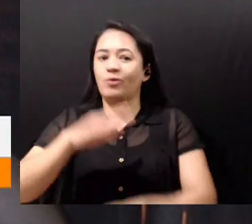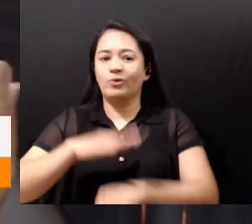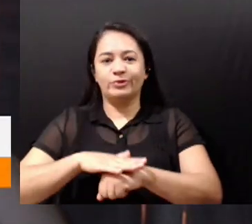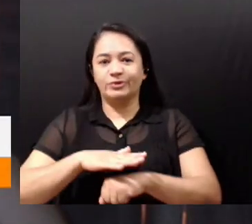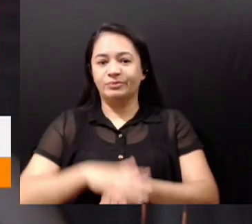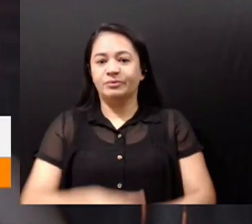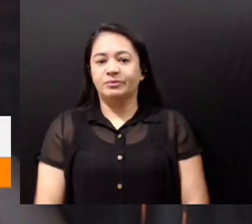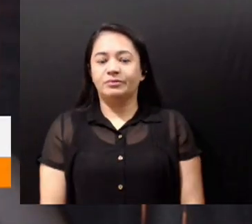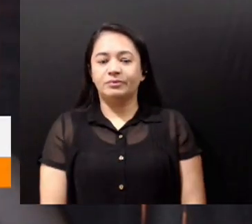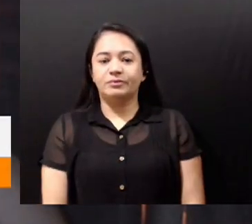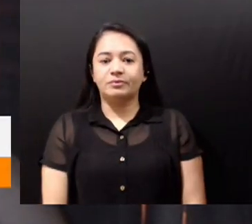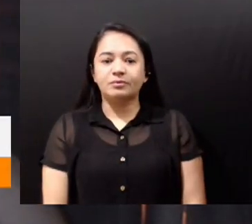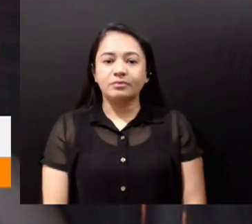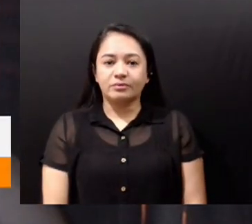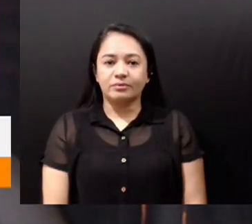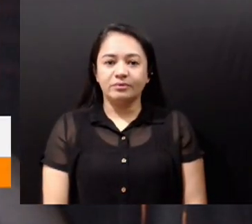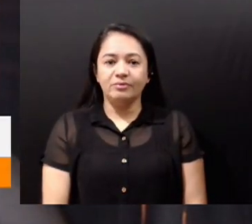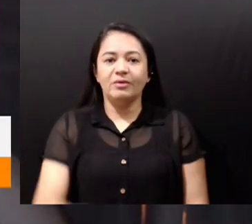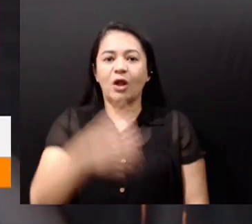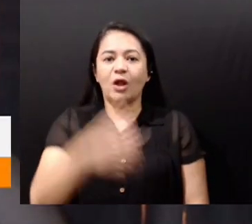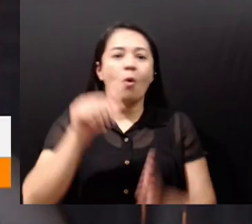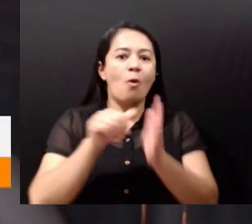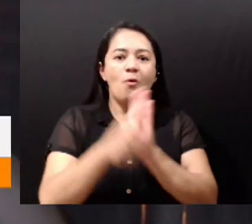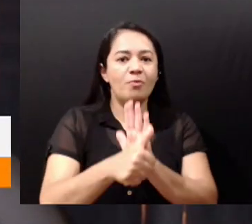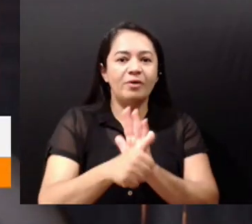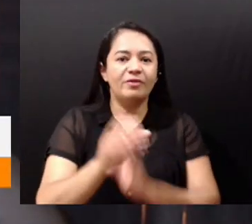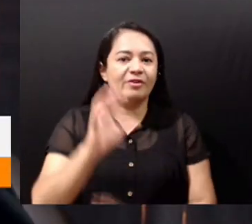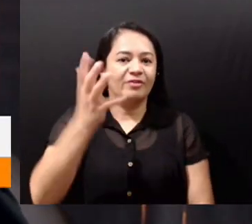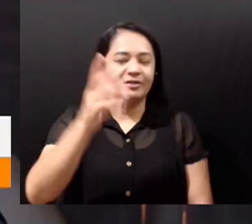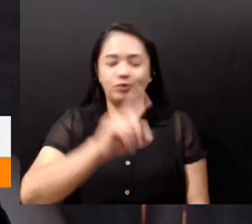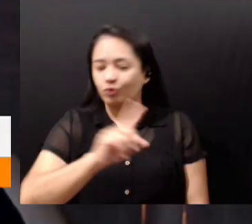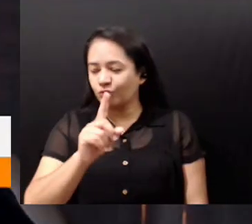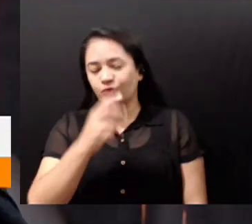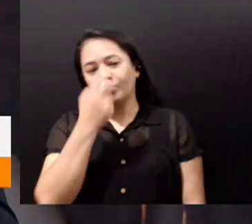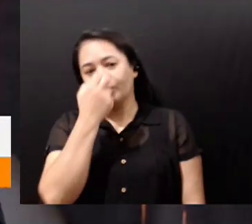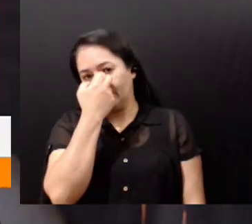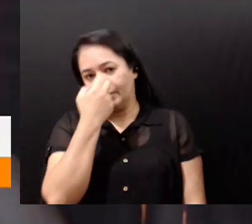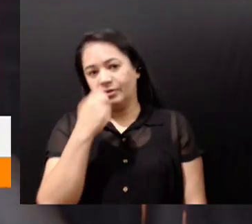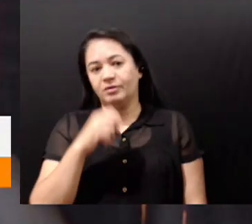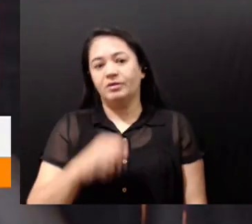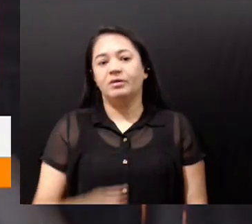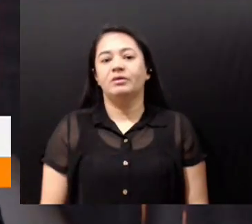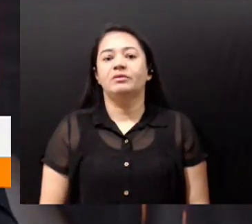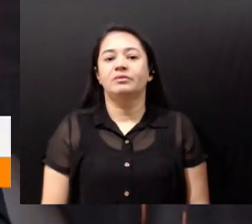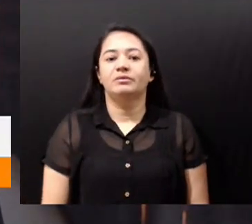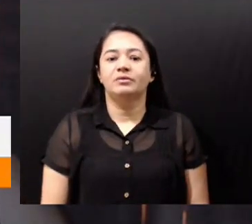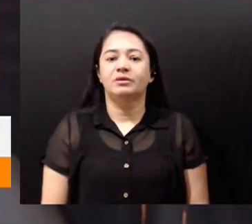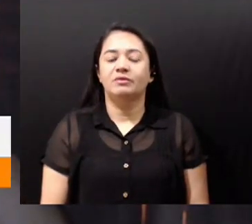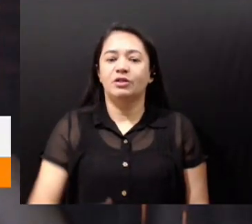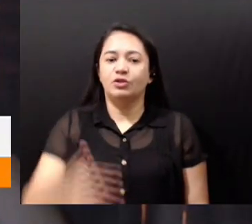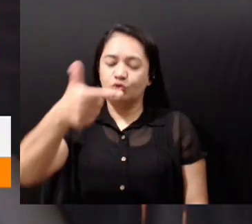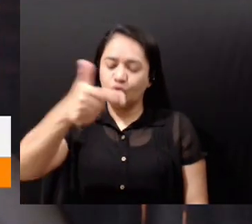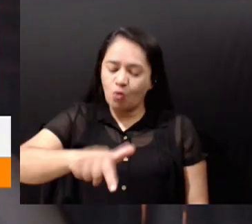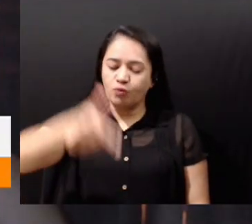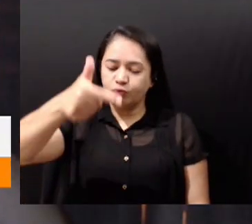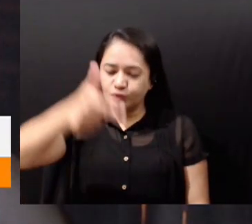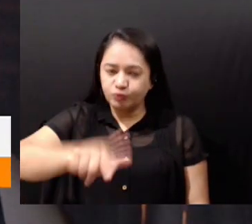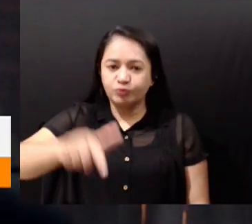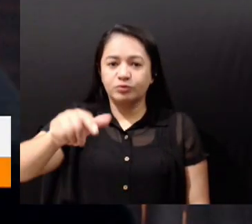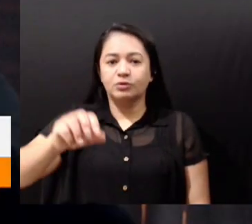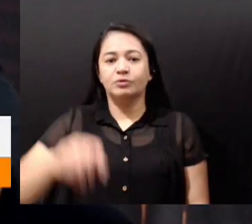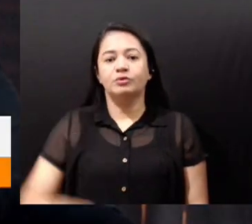não é uma vez que vai acontecer isso. Provavelmente vai ter a primeira, mas vai se repetir. Ou vem se repetindo